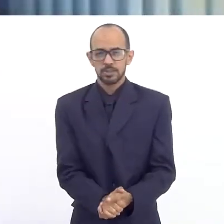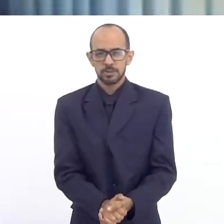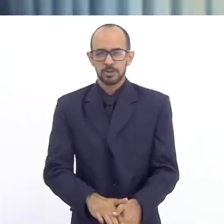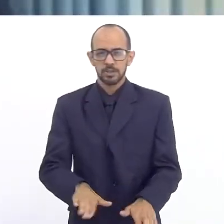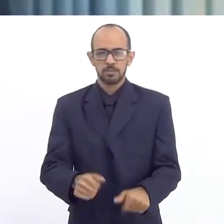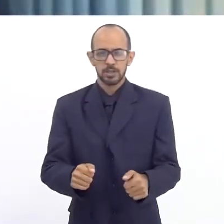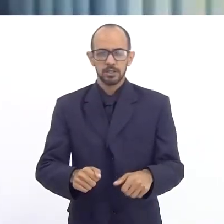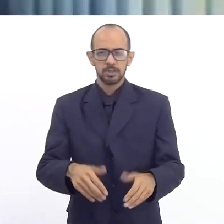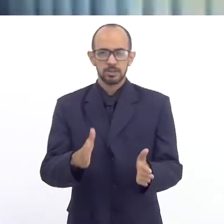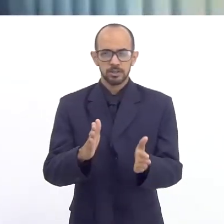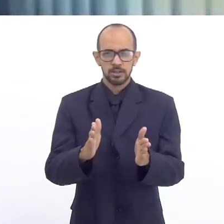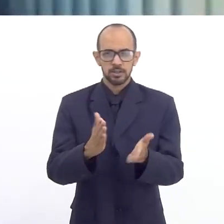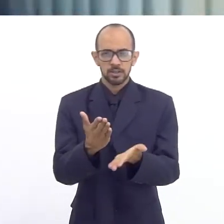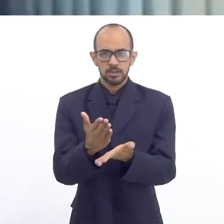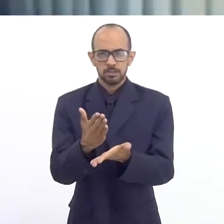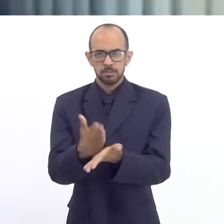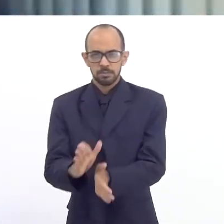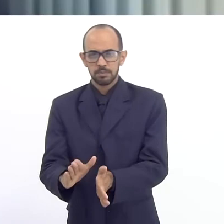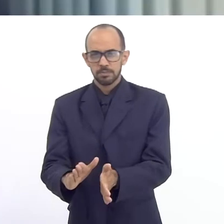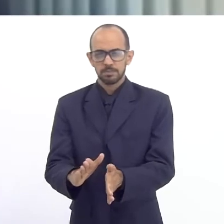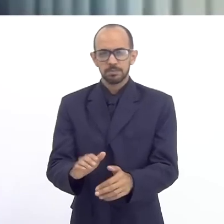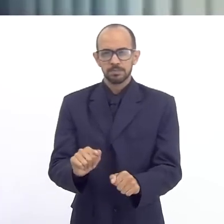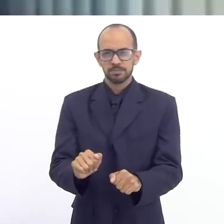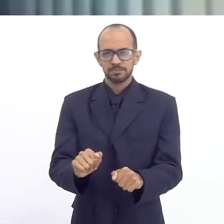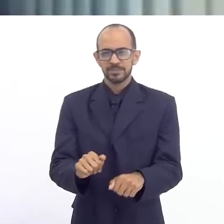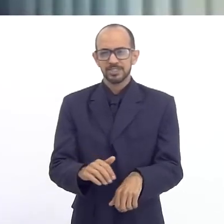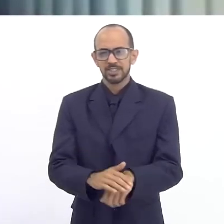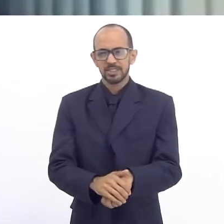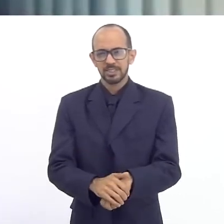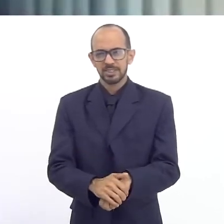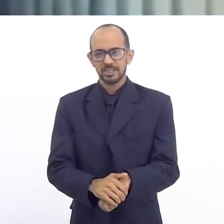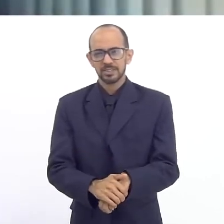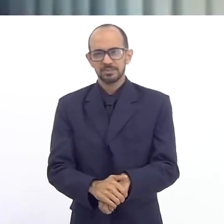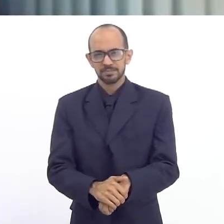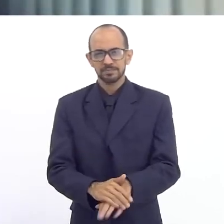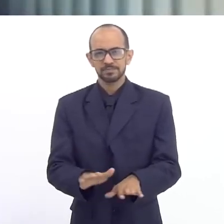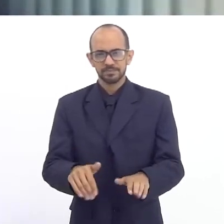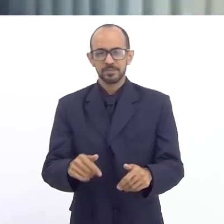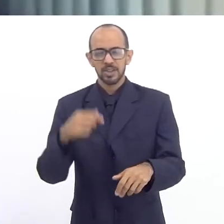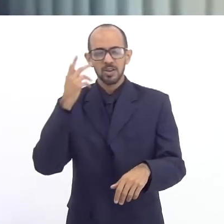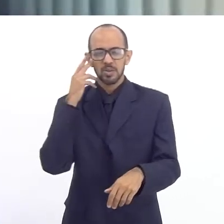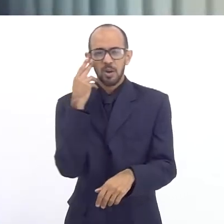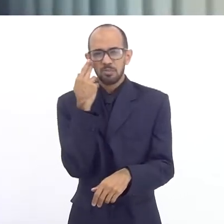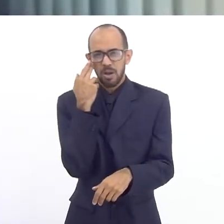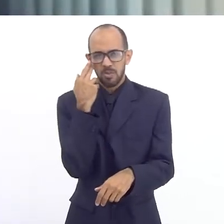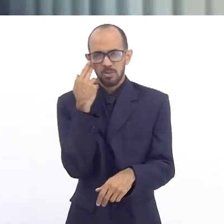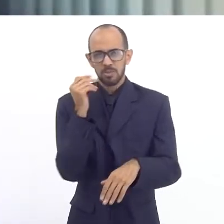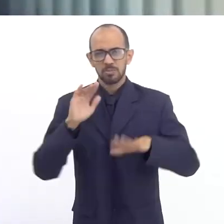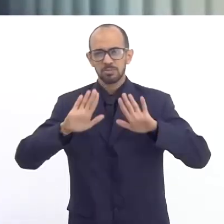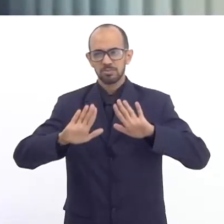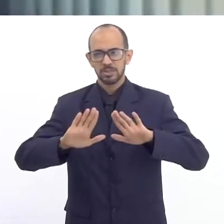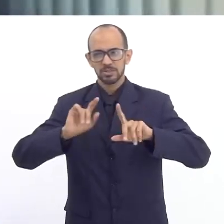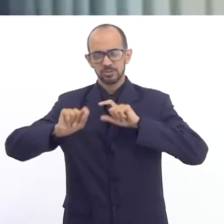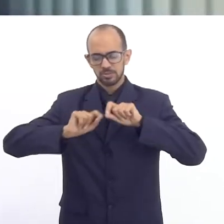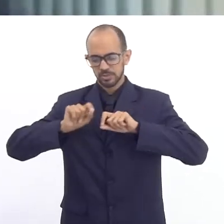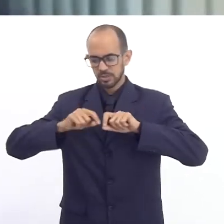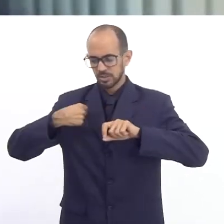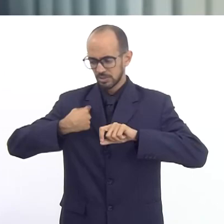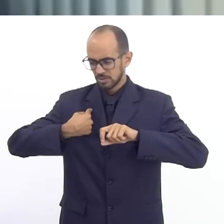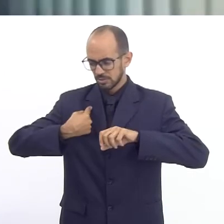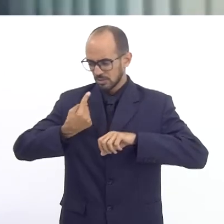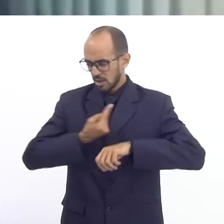tem partes do trabalho que você ama e tem outras que você não gosta tanto. Então, isso é o normal. E a